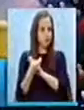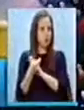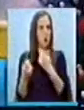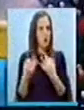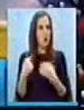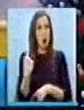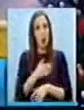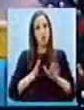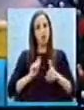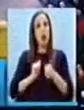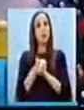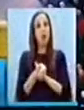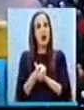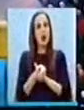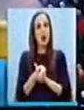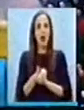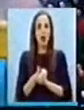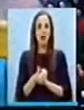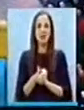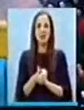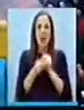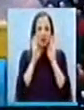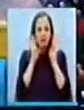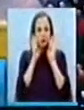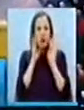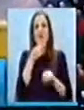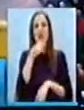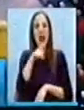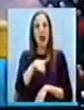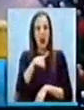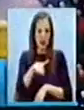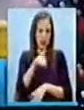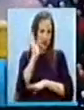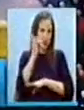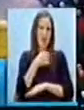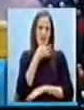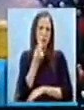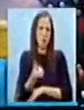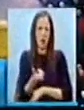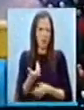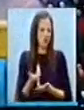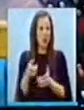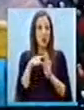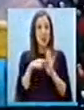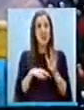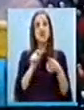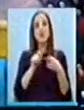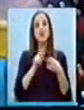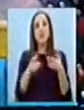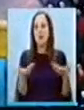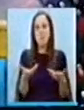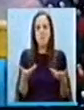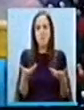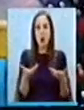climáticas. E esse aspecto também é muito pouco focado e abordado no quadro destas cimeiras e das medidas concretas a tomar. As